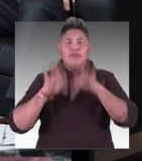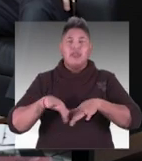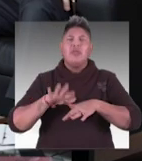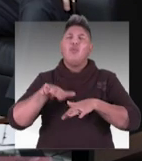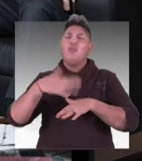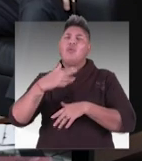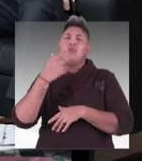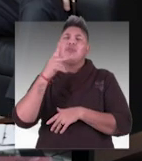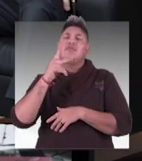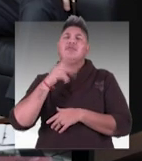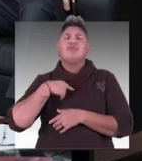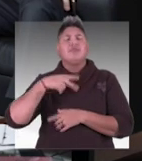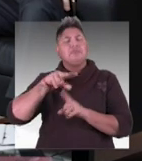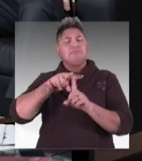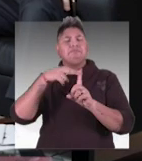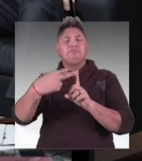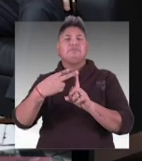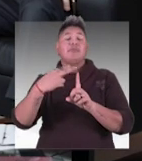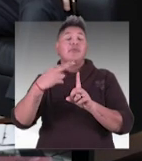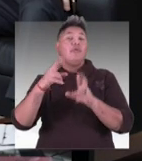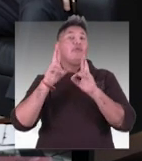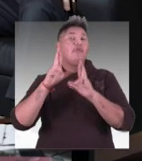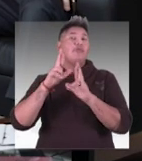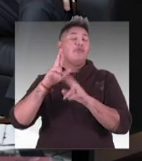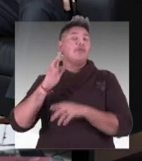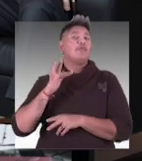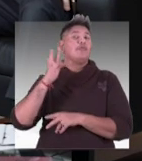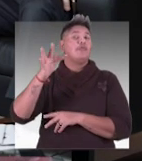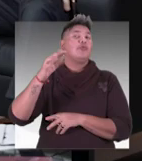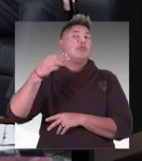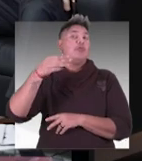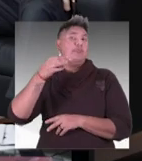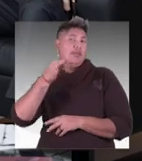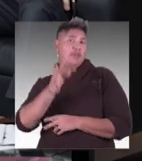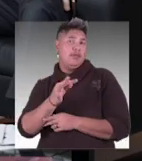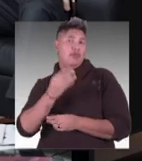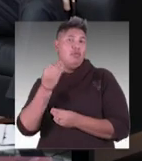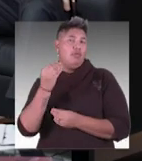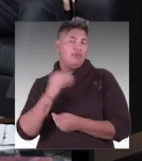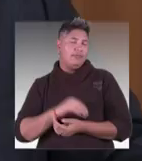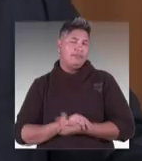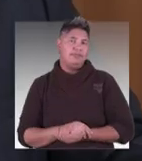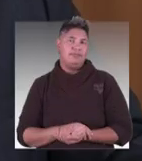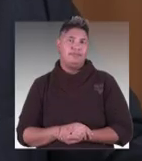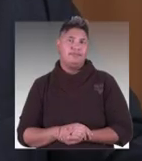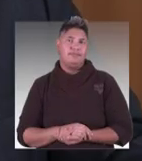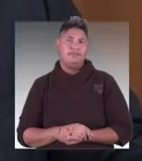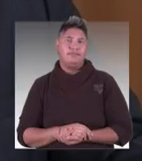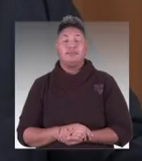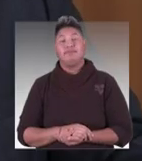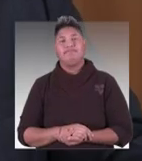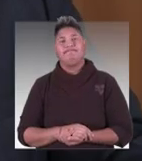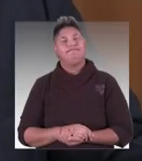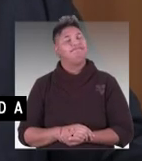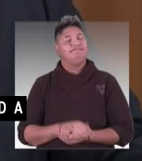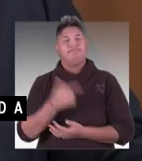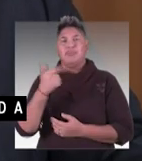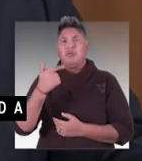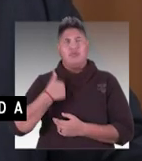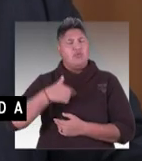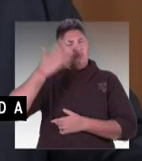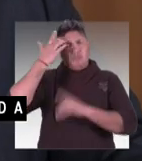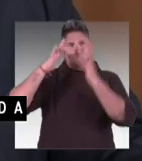são as perspectivas do senhor em relação ao futuro do Ministério Público do Trabalho? Eu não tenho dúvida